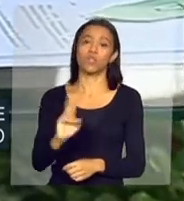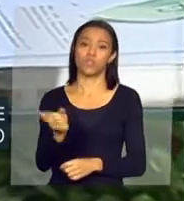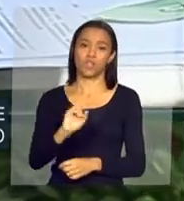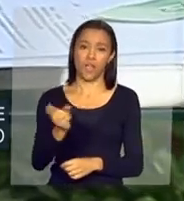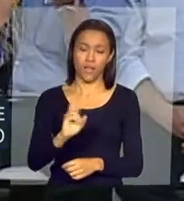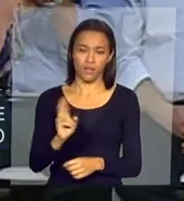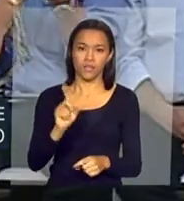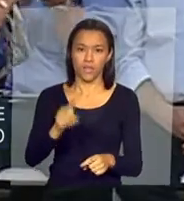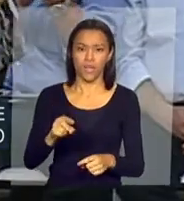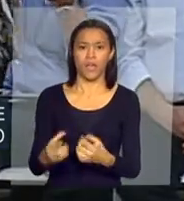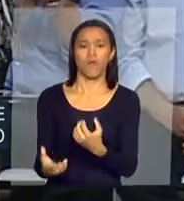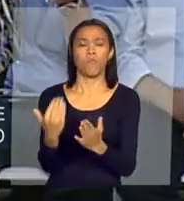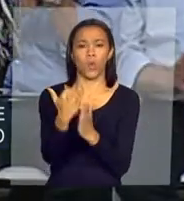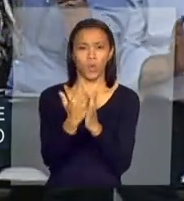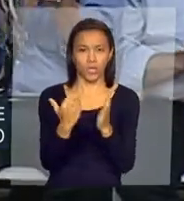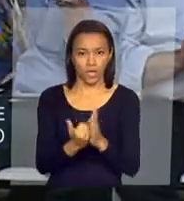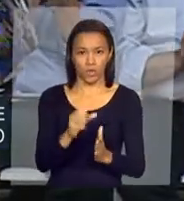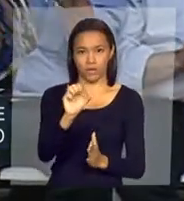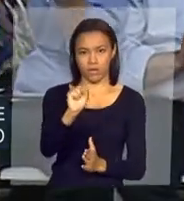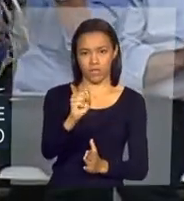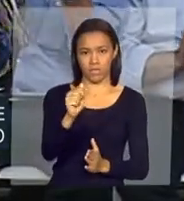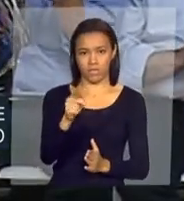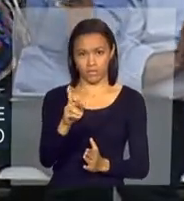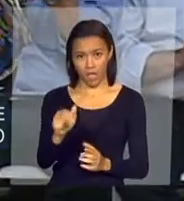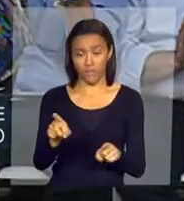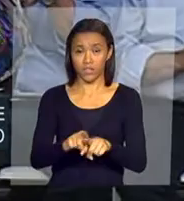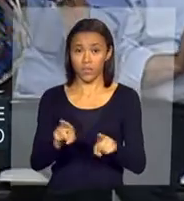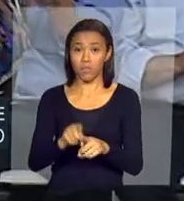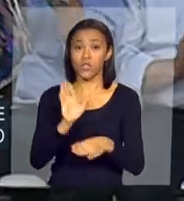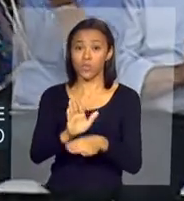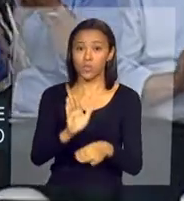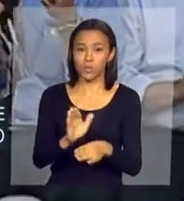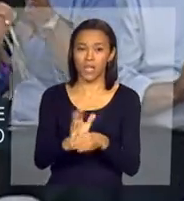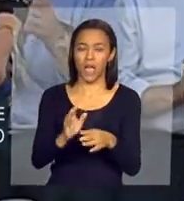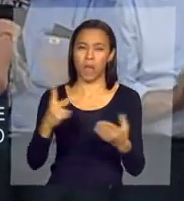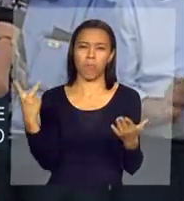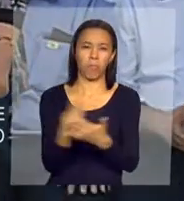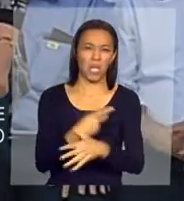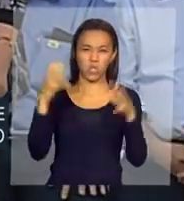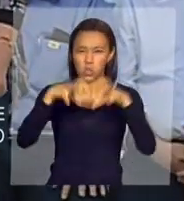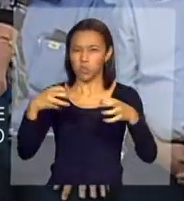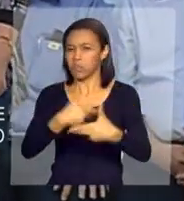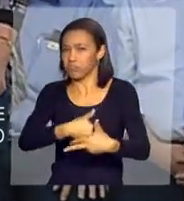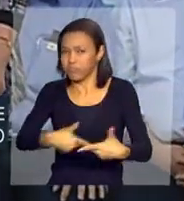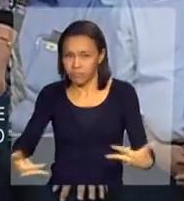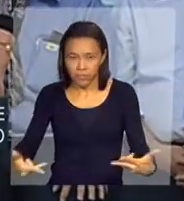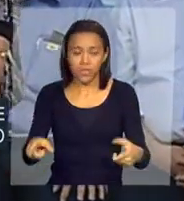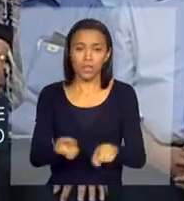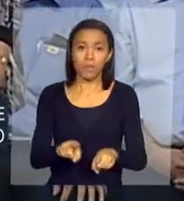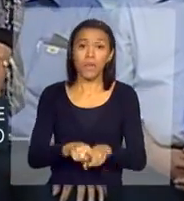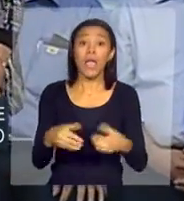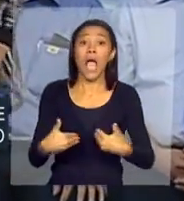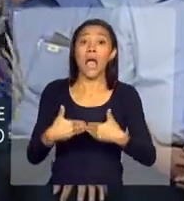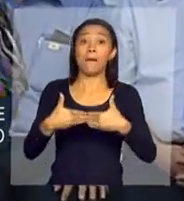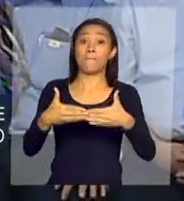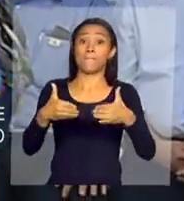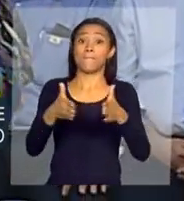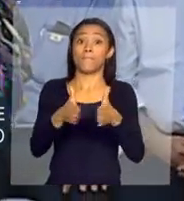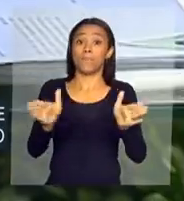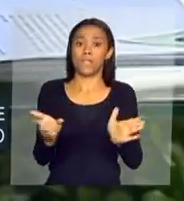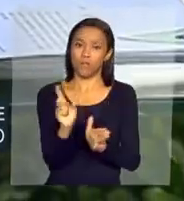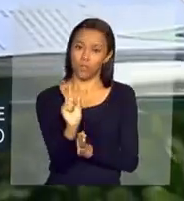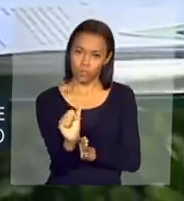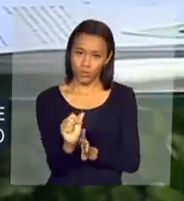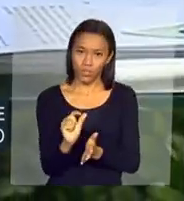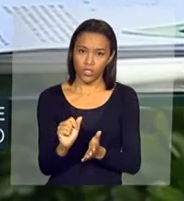Garantia Safra e ao Programa de Resposta aos Desastres. E assina o decreto que amplia o valor adicional do Garantia